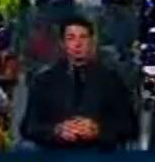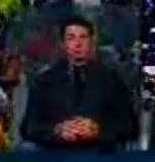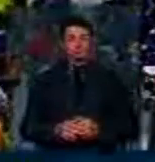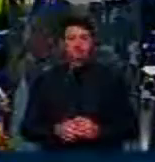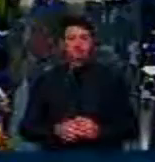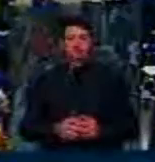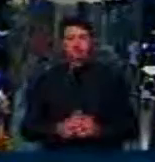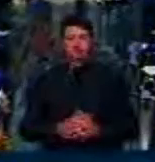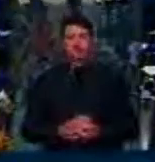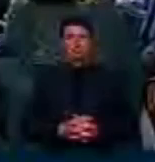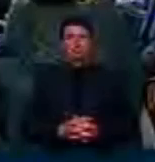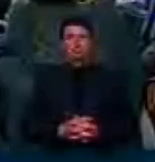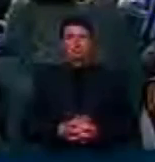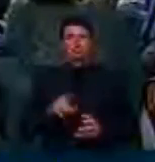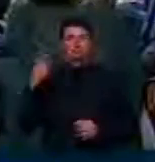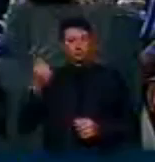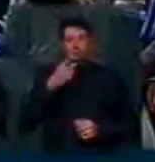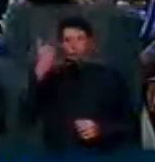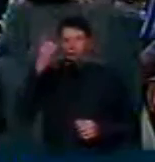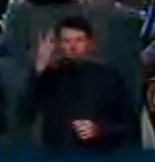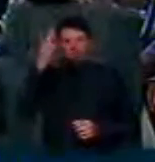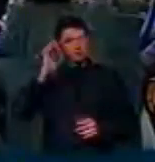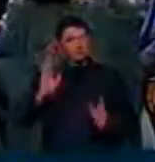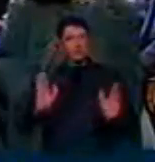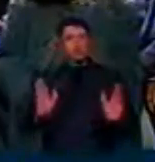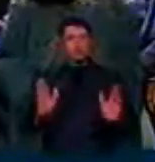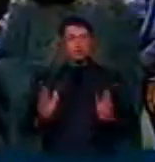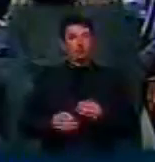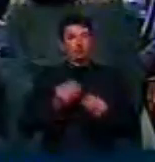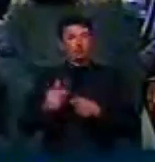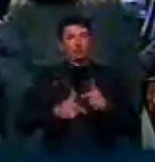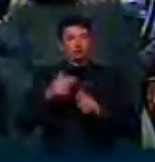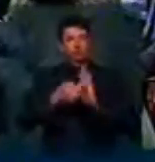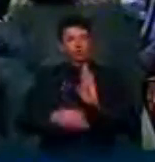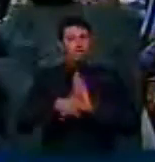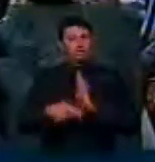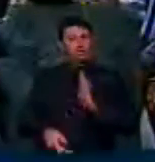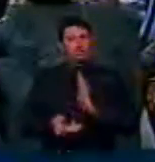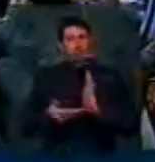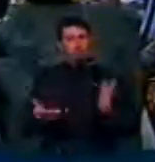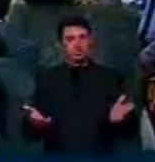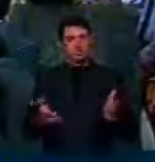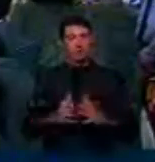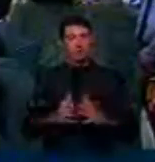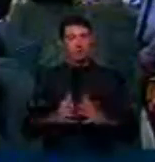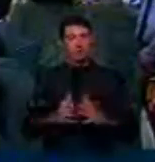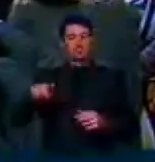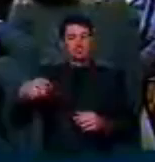Todos os parlamentares sabem como funciona o regimento interno. Vamos passar ao próximo orador.